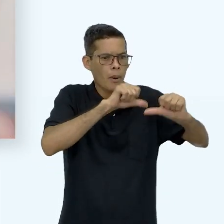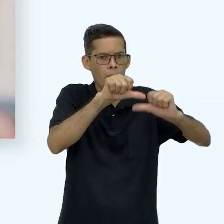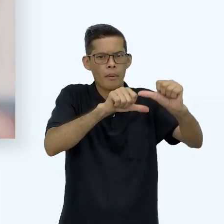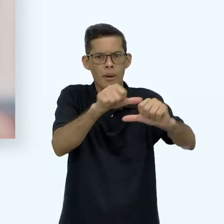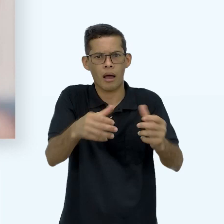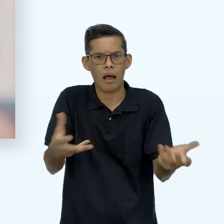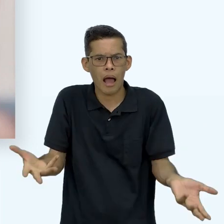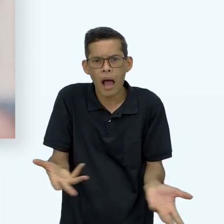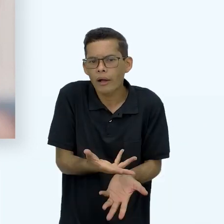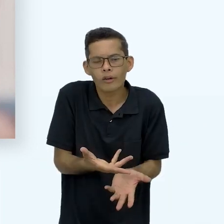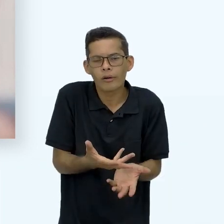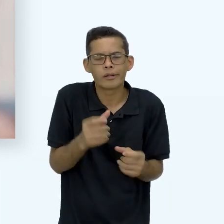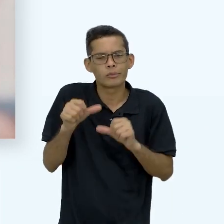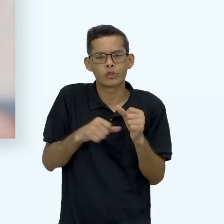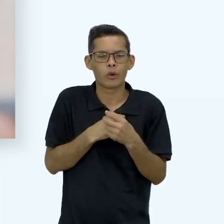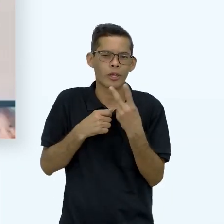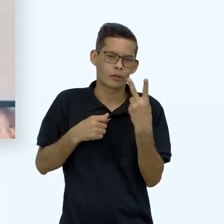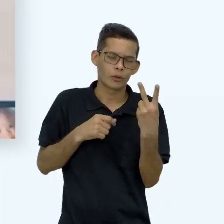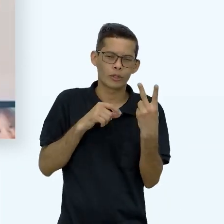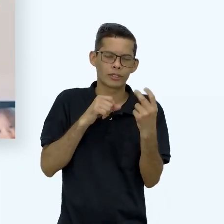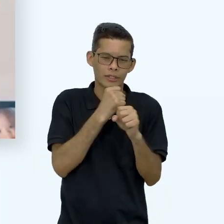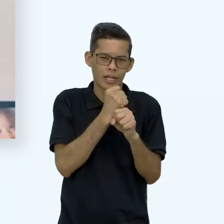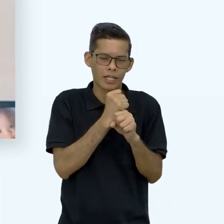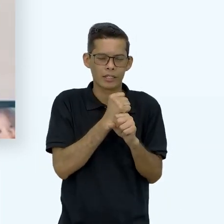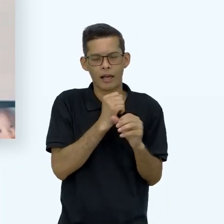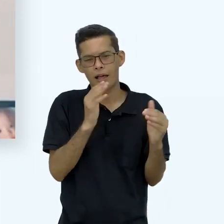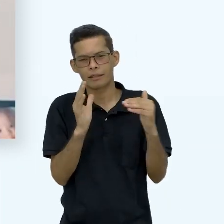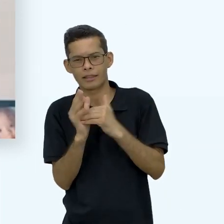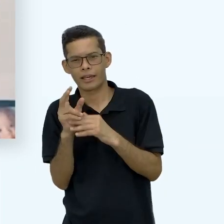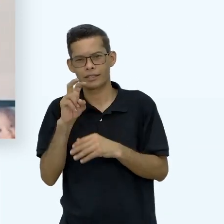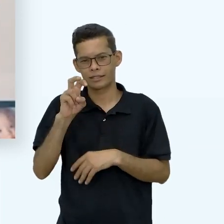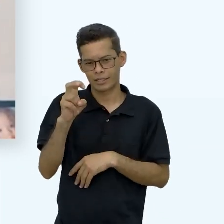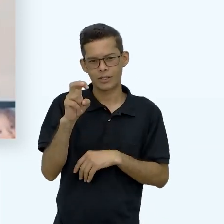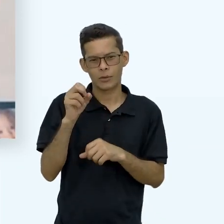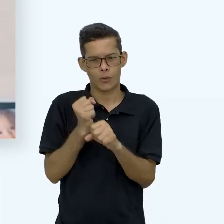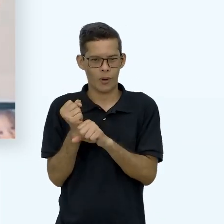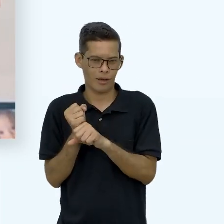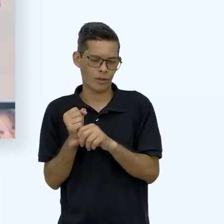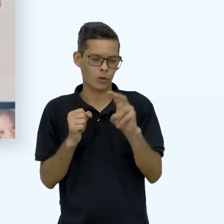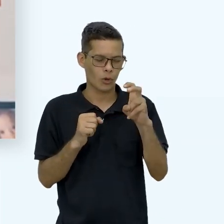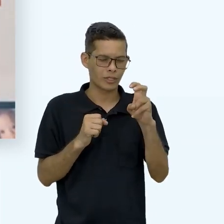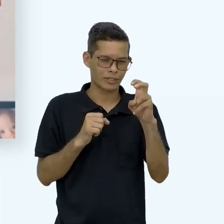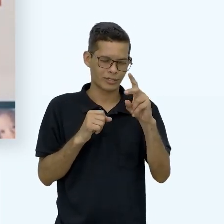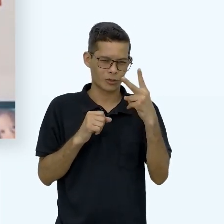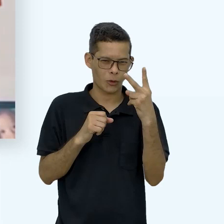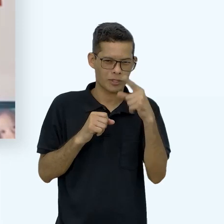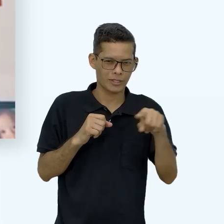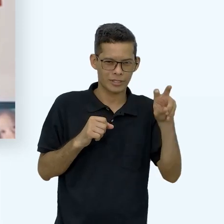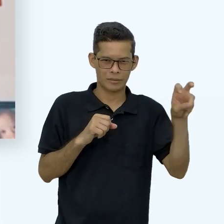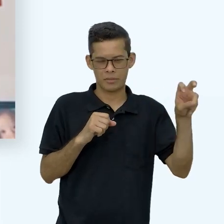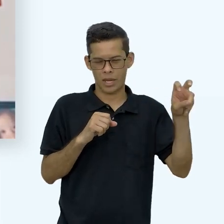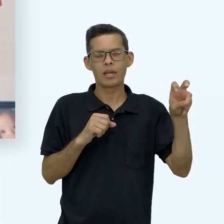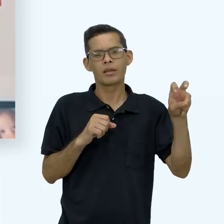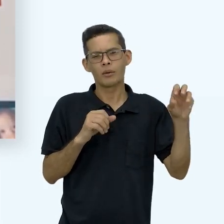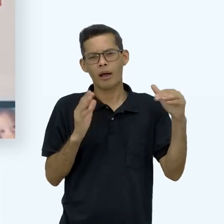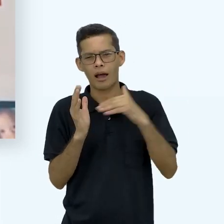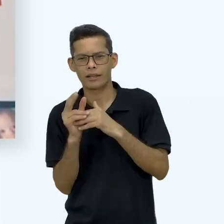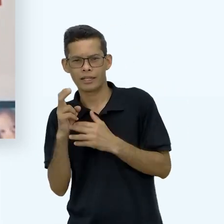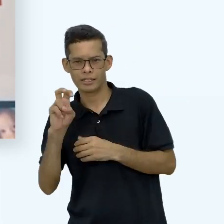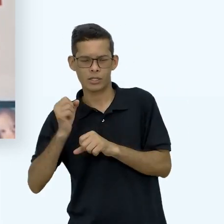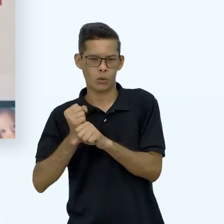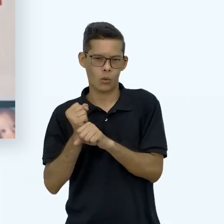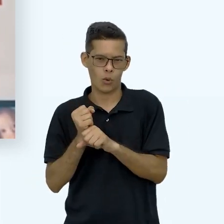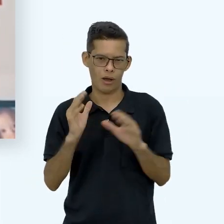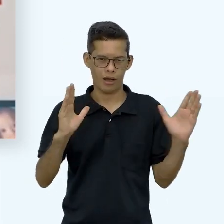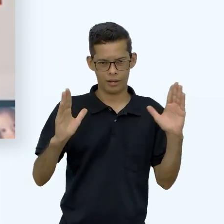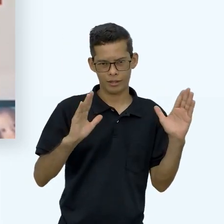leva de 2 anos e meio a 5 anos. Por que isso é importante? Se a gente assumir que aquele engenheiro não vai esquecer absolutamente nada do que ele